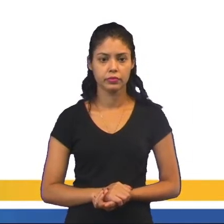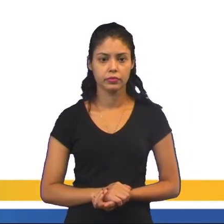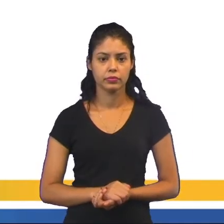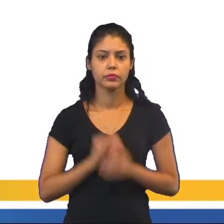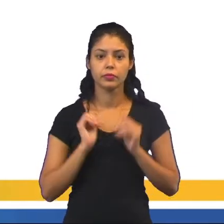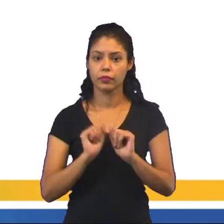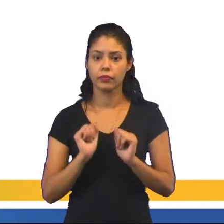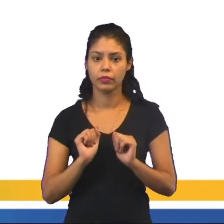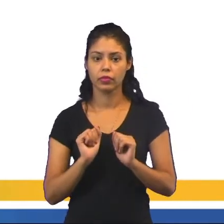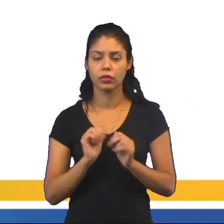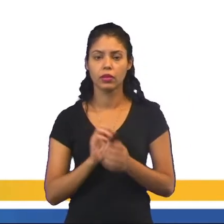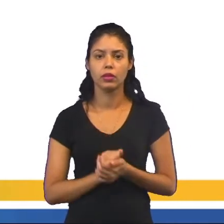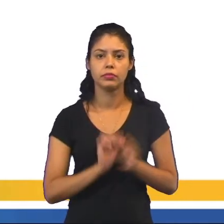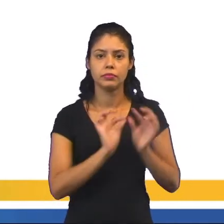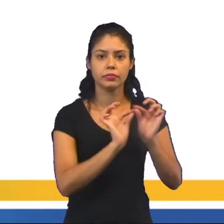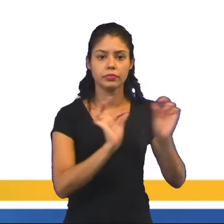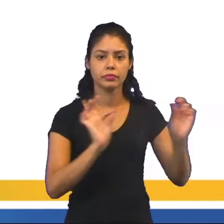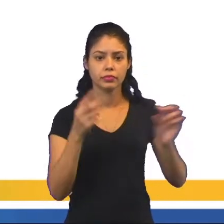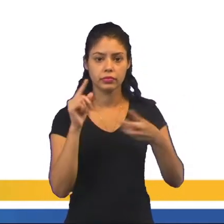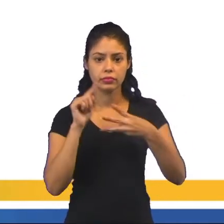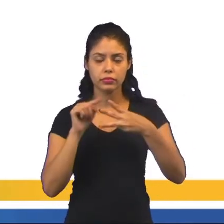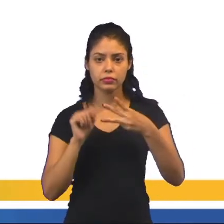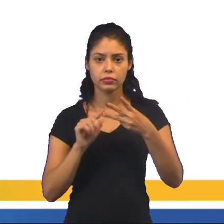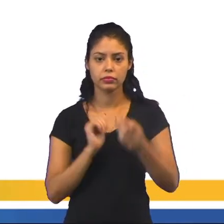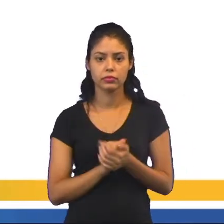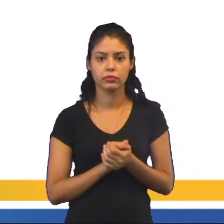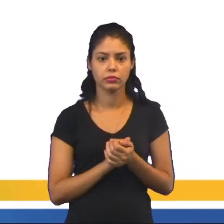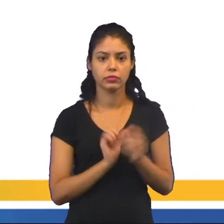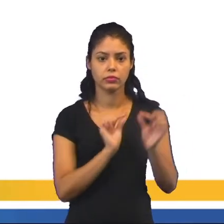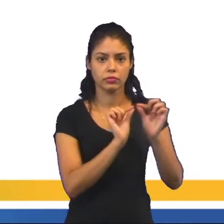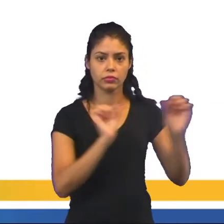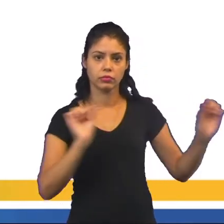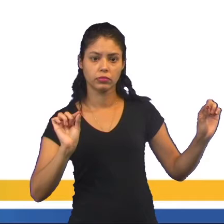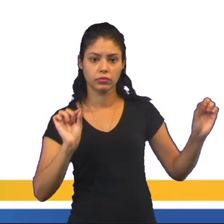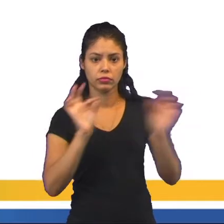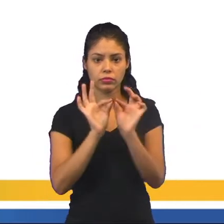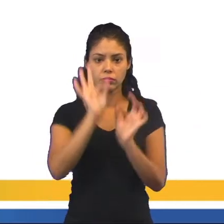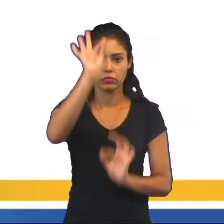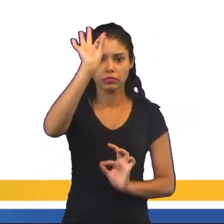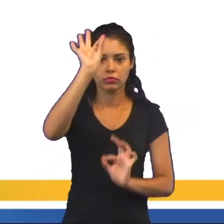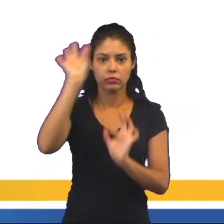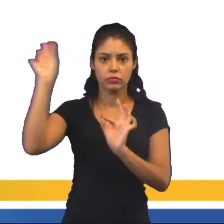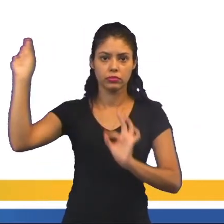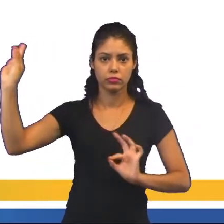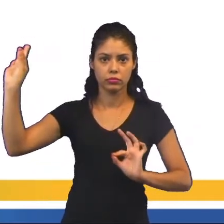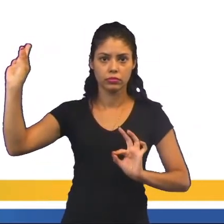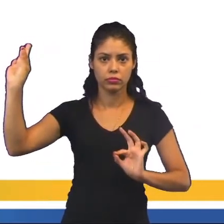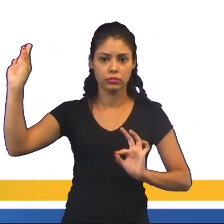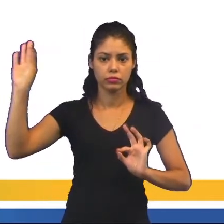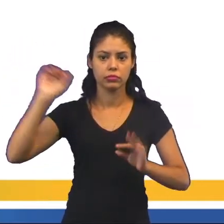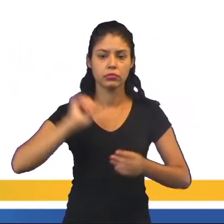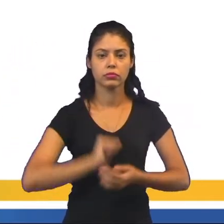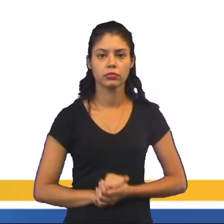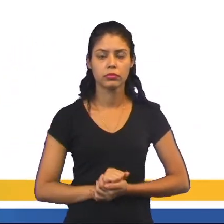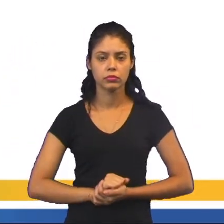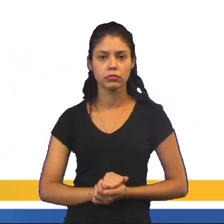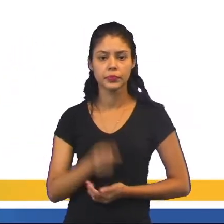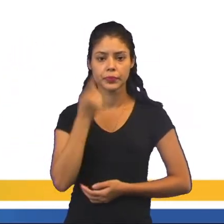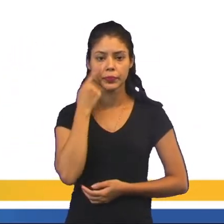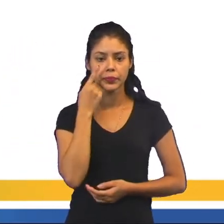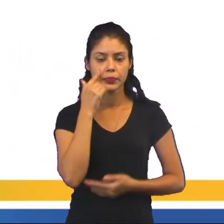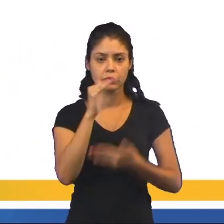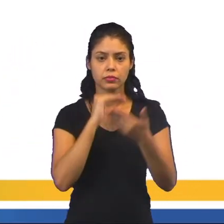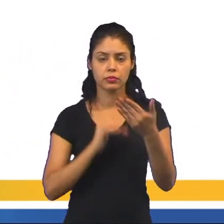As retas podem estar entre três posições: horizontal, vertical e inclinada. Então, olha